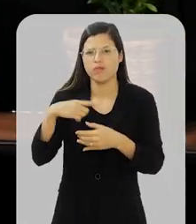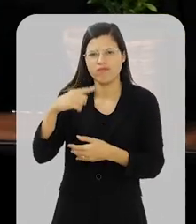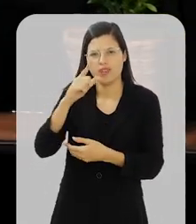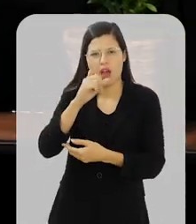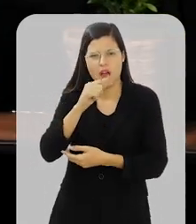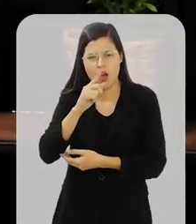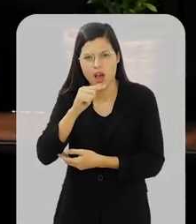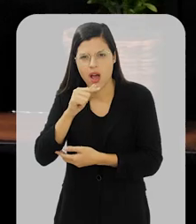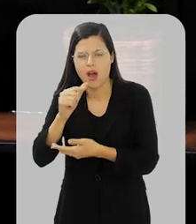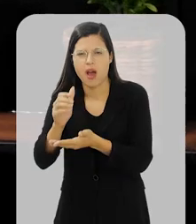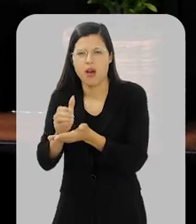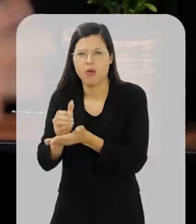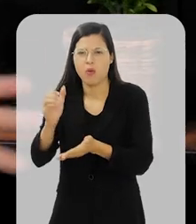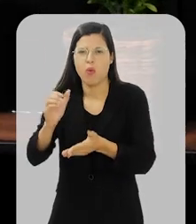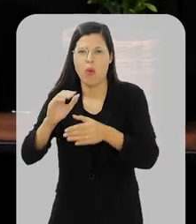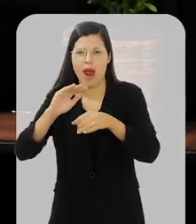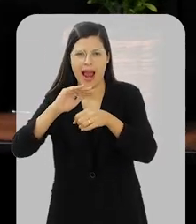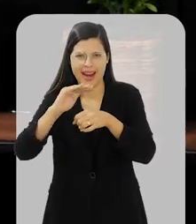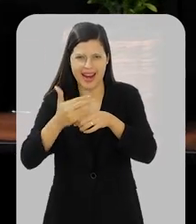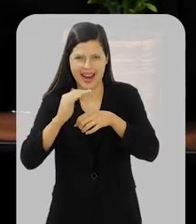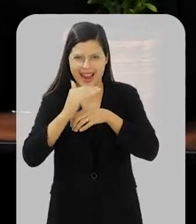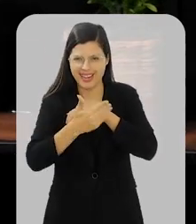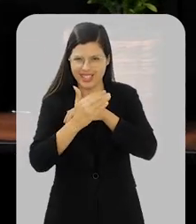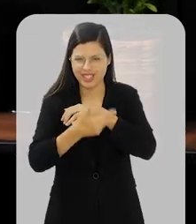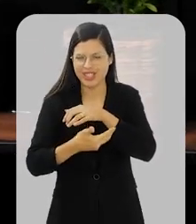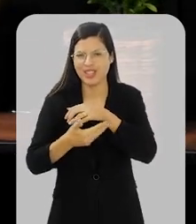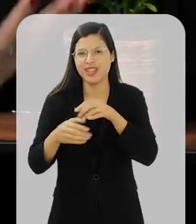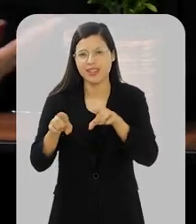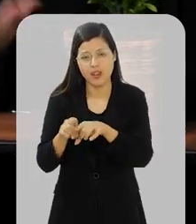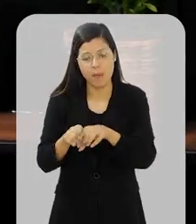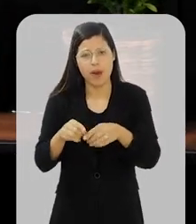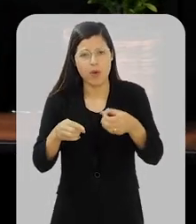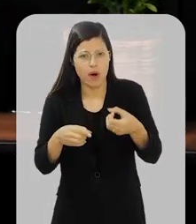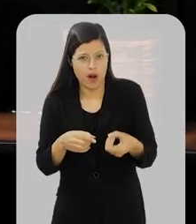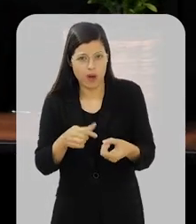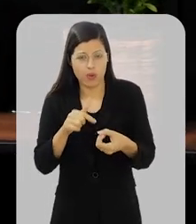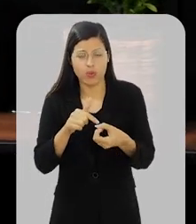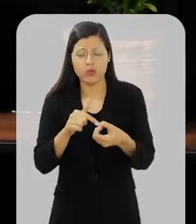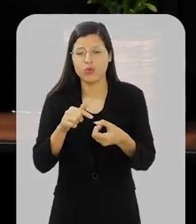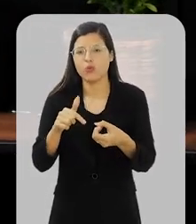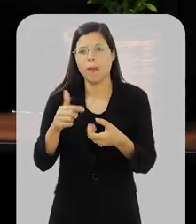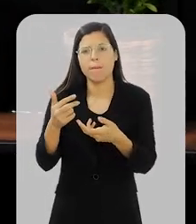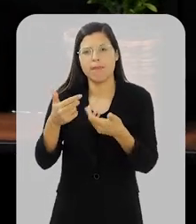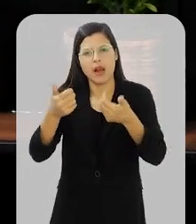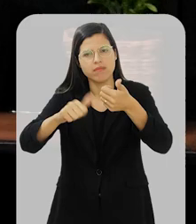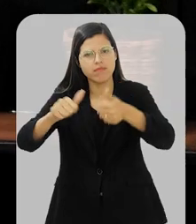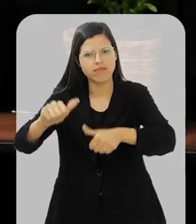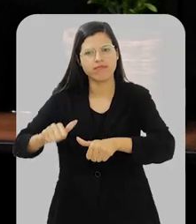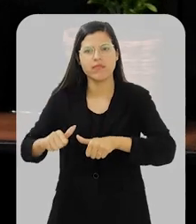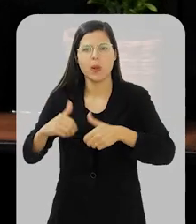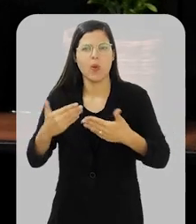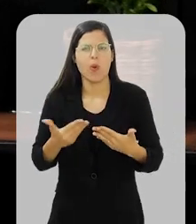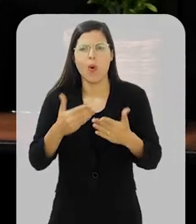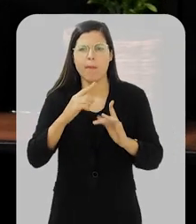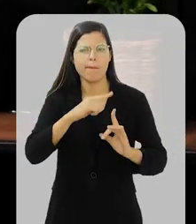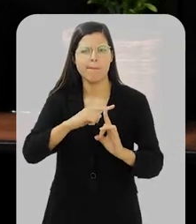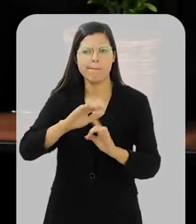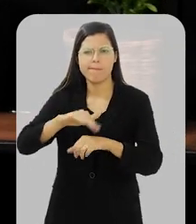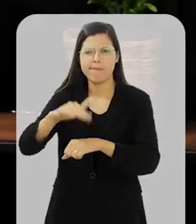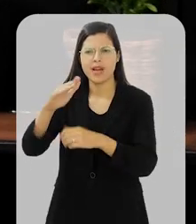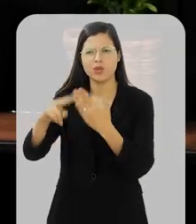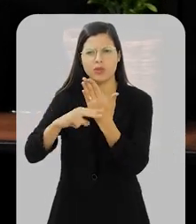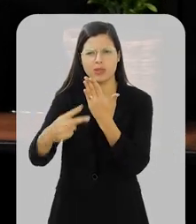aquoso, com extrato da polpa, da casca, do caroço, para avaliar qual dessas porções do fruto teria mais efeitos benéficos,